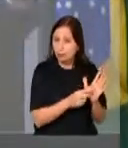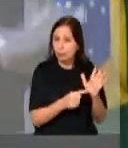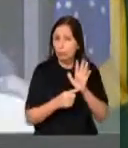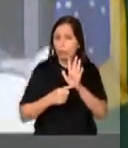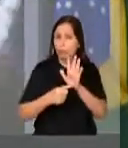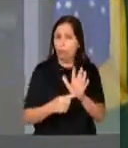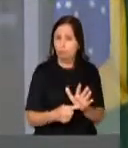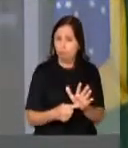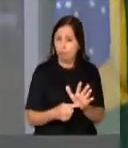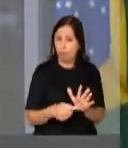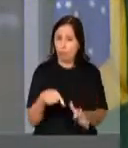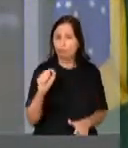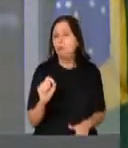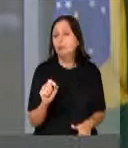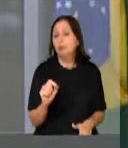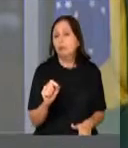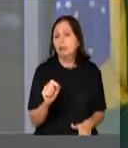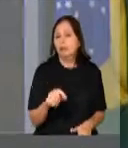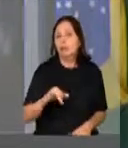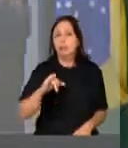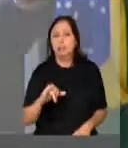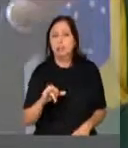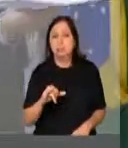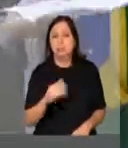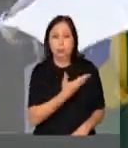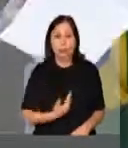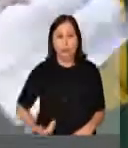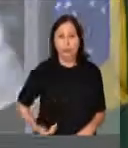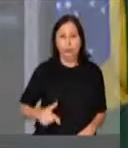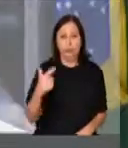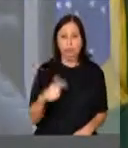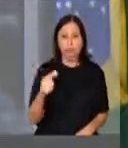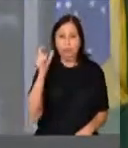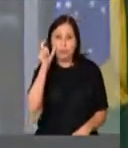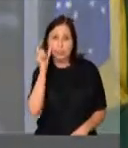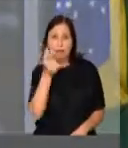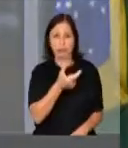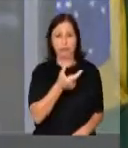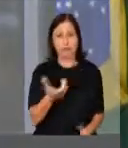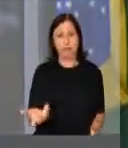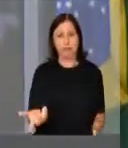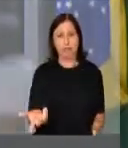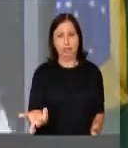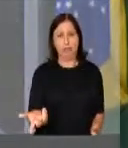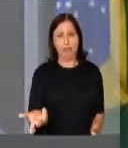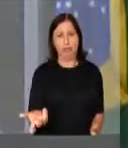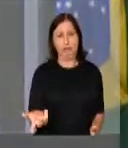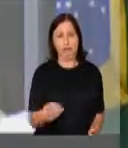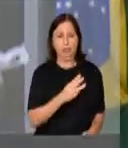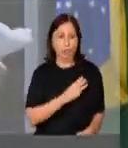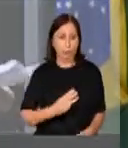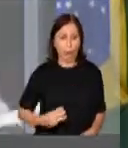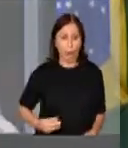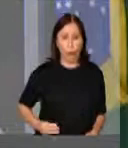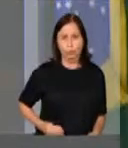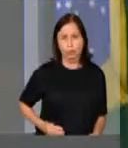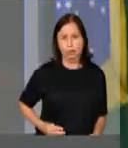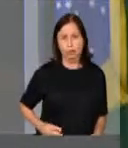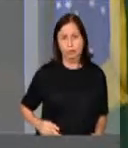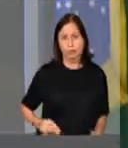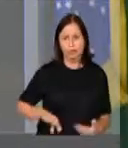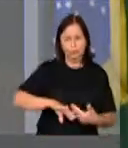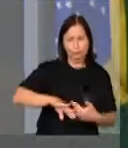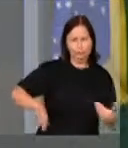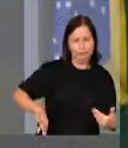quem não é de interesse do governo. Porque um decreto que diz que o ministro pode desconsiderar os critérios, ele já é nulo de